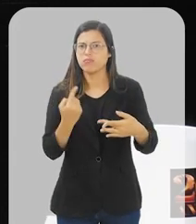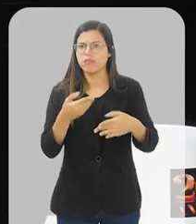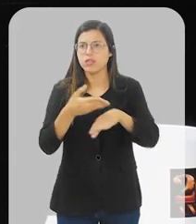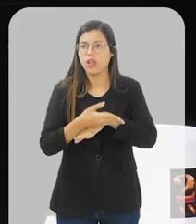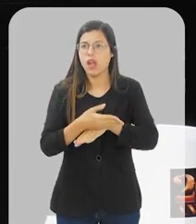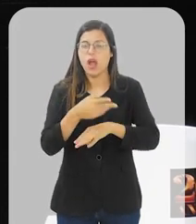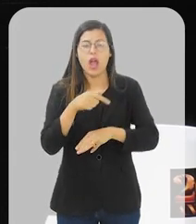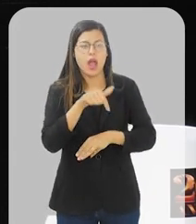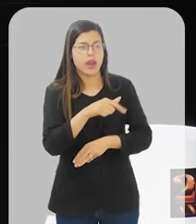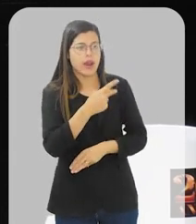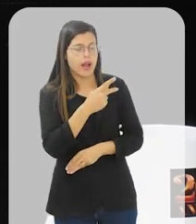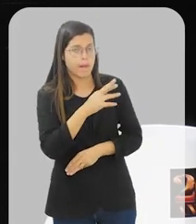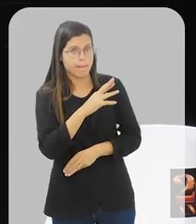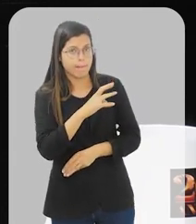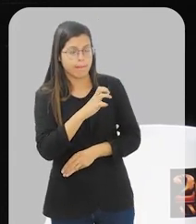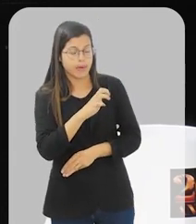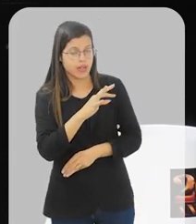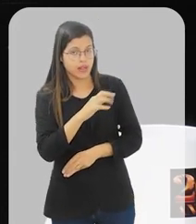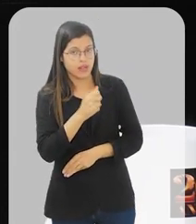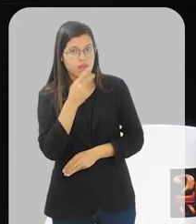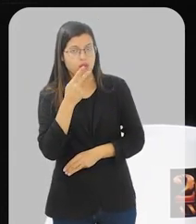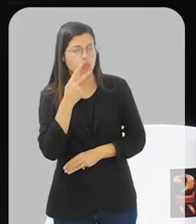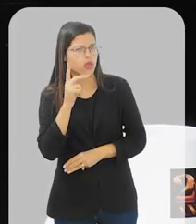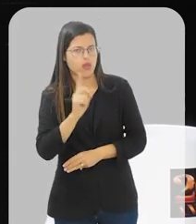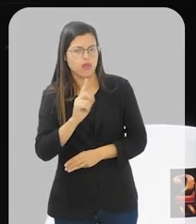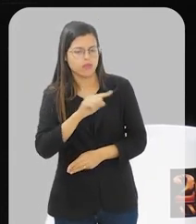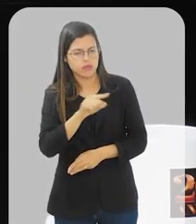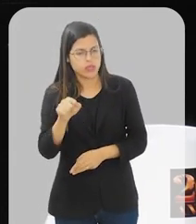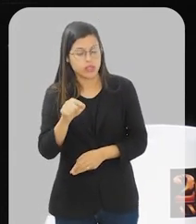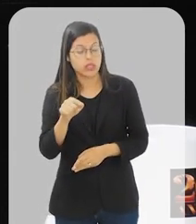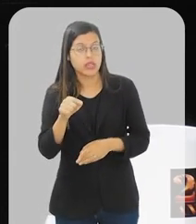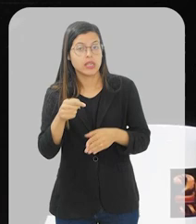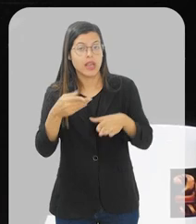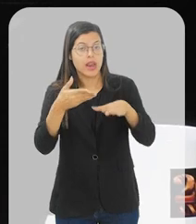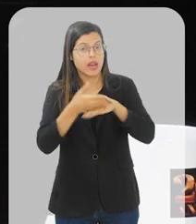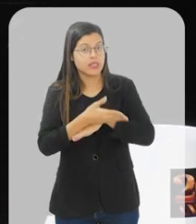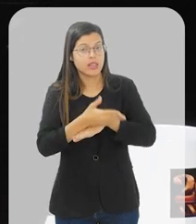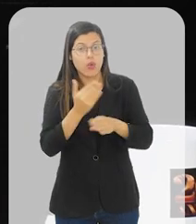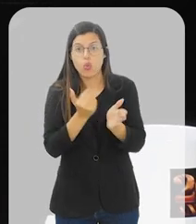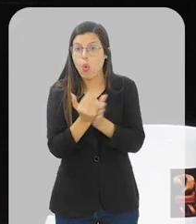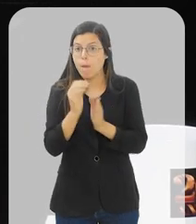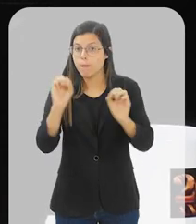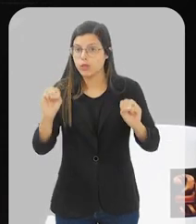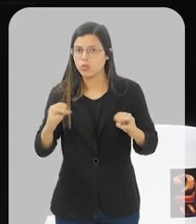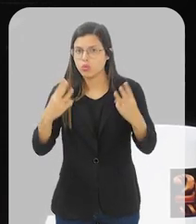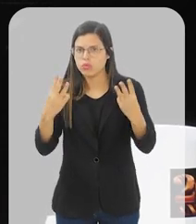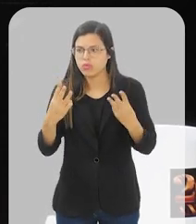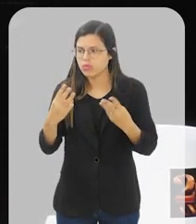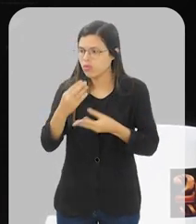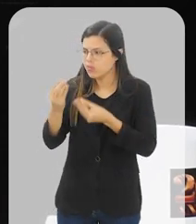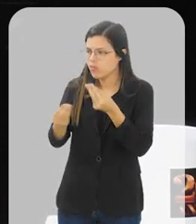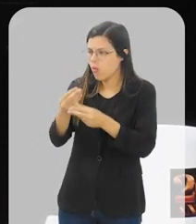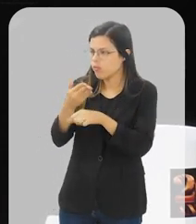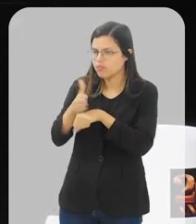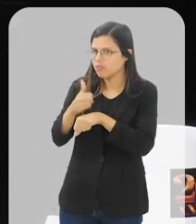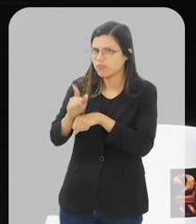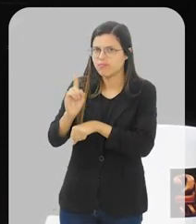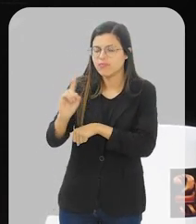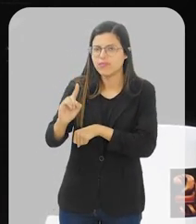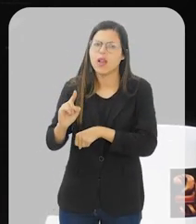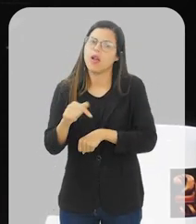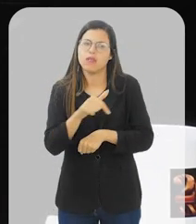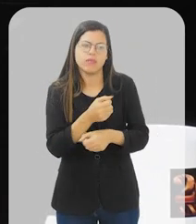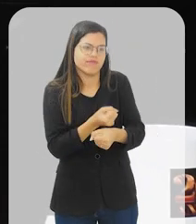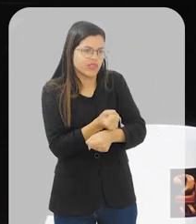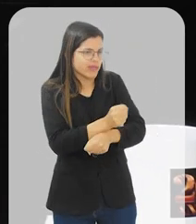assim, não, você vai entrar no começo do show. Até o final, mas como assim? A gente não ensaiou as outras músicas. Dá seu jeito. Aí eu acho que